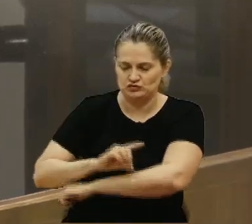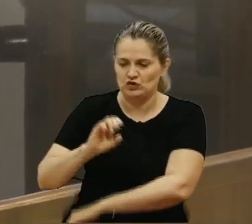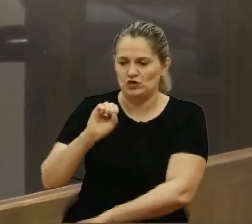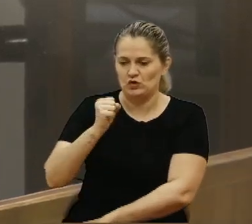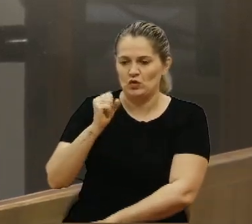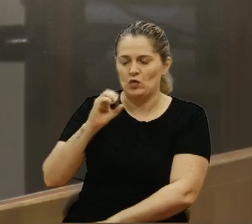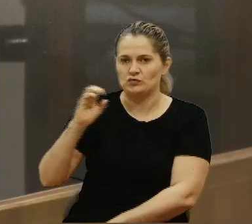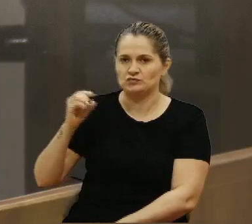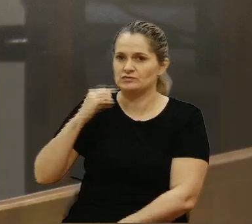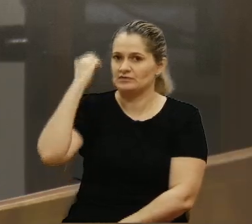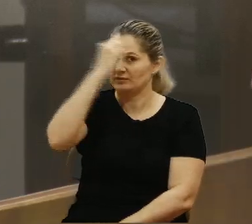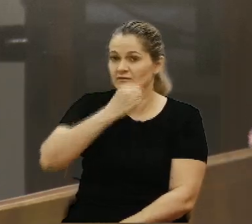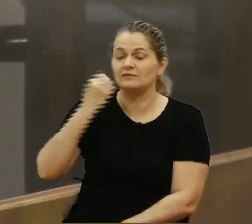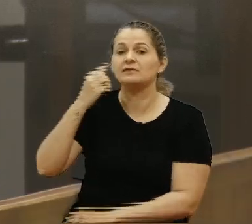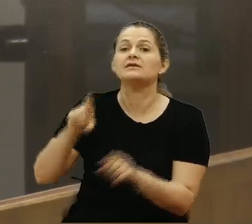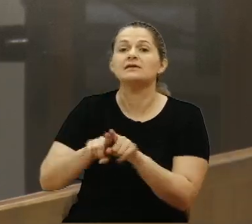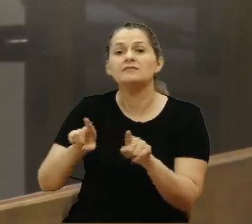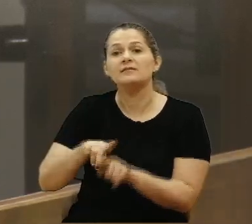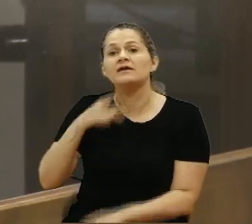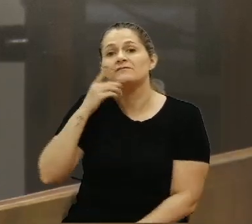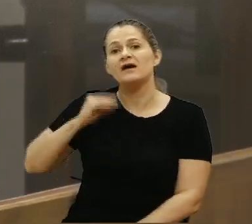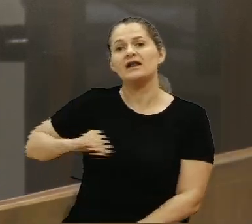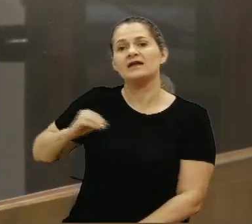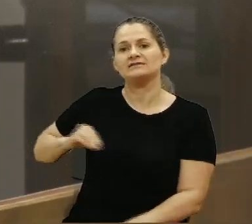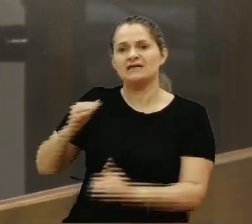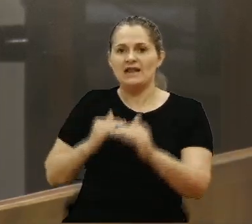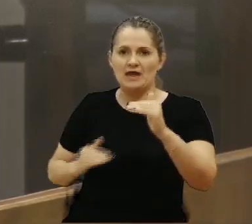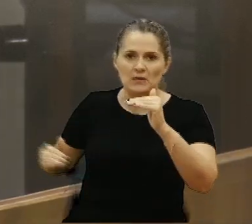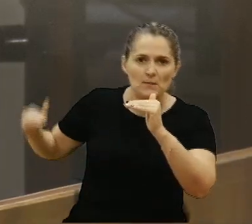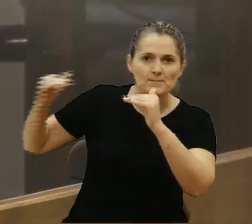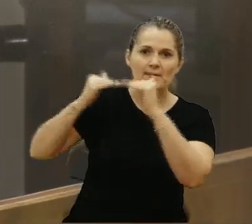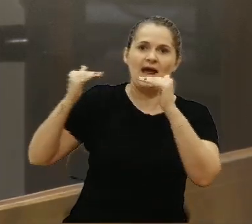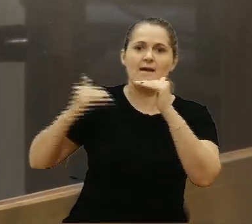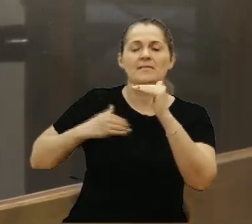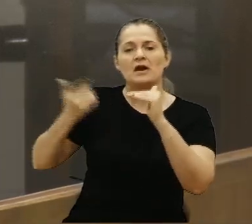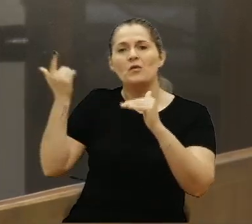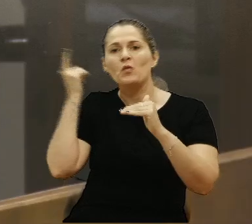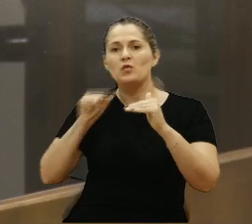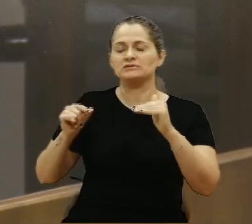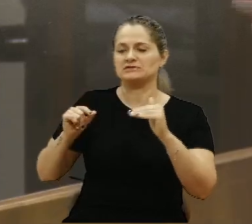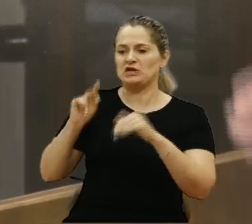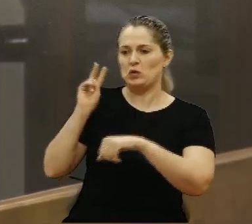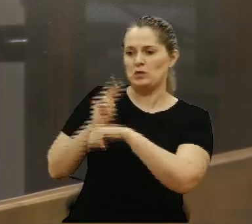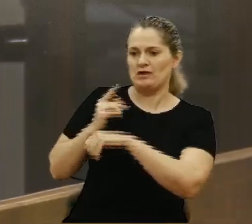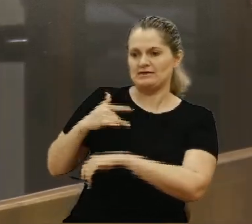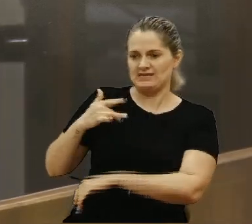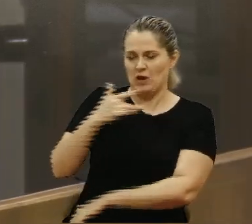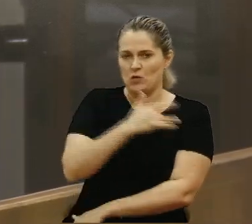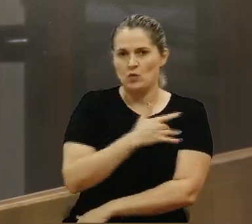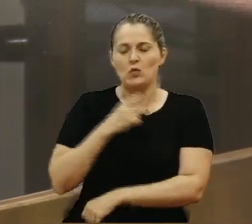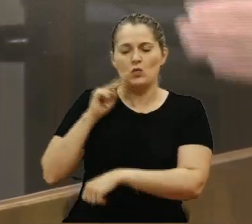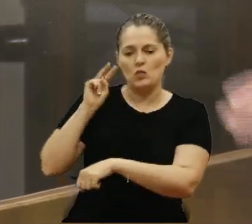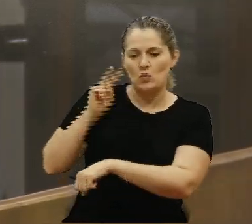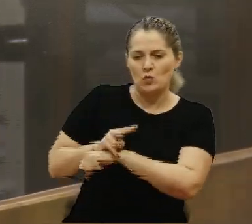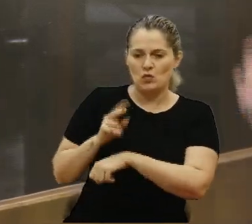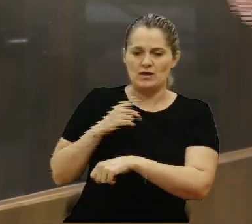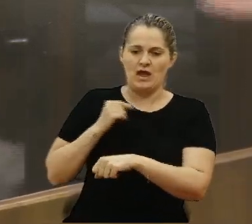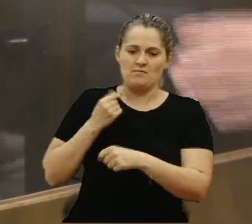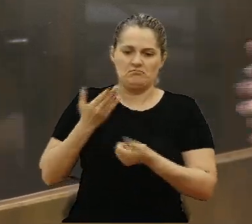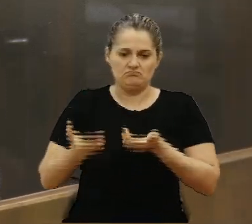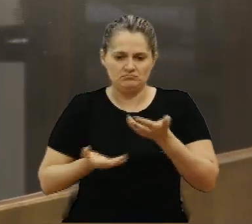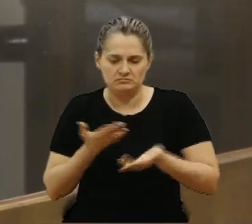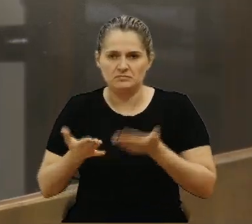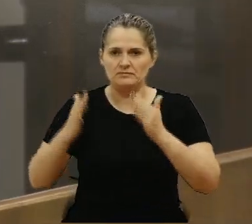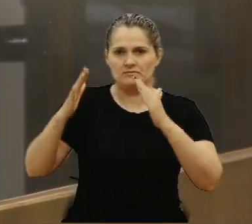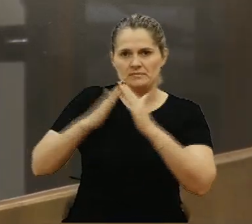800 horas, também diz que eu tenho que ter um salário digno para dar conta da minha saúde, da minha assistência, de eu poder ter a minha casa,